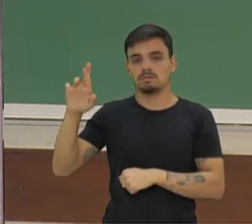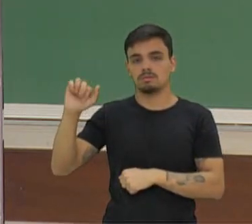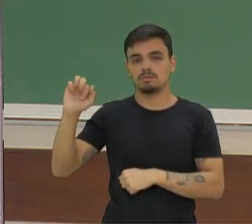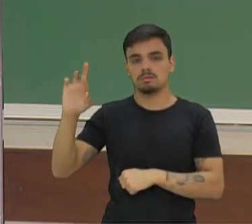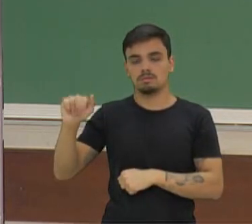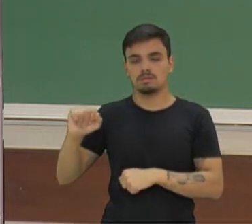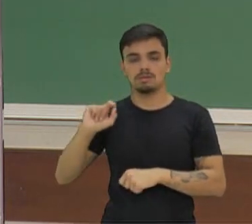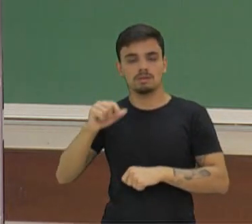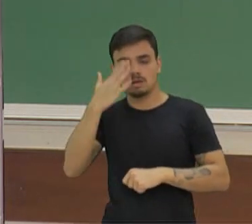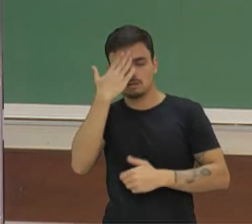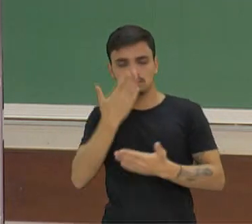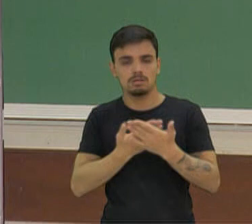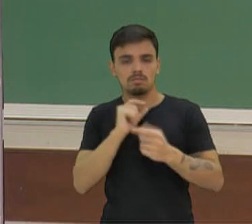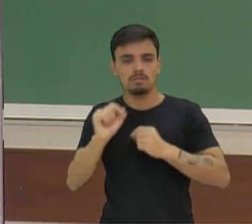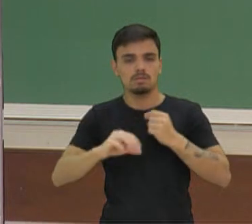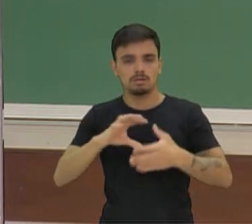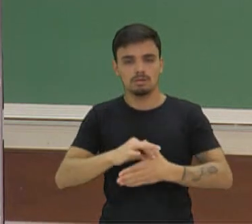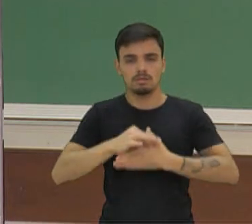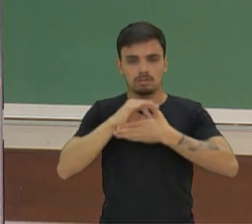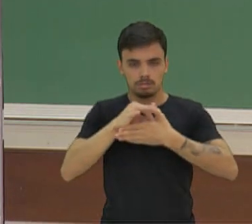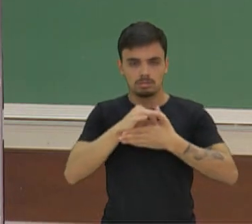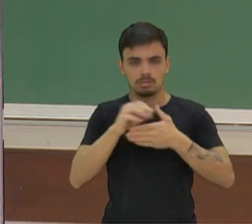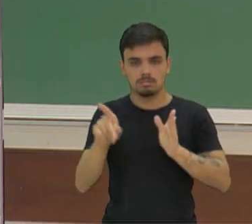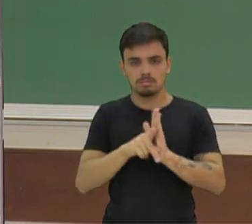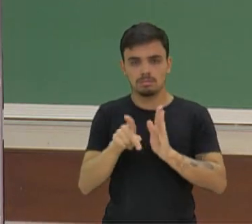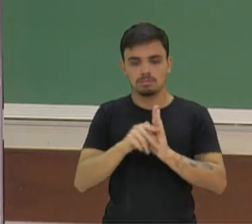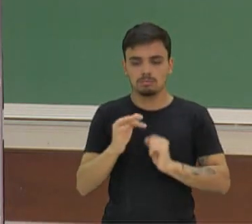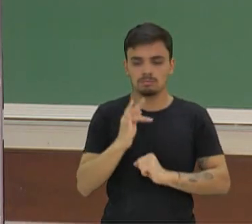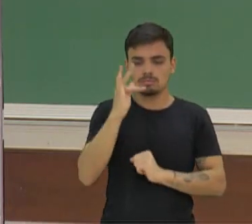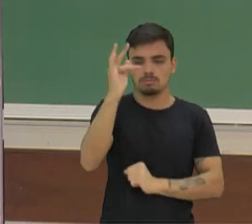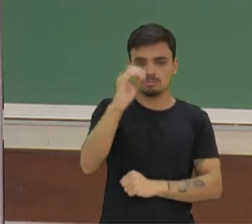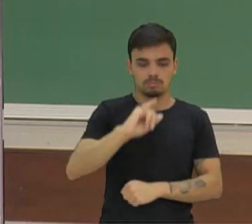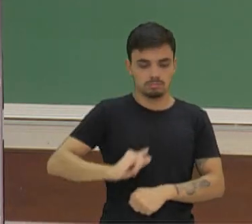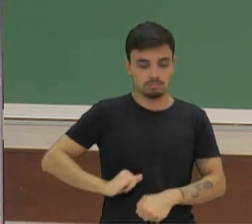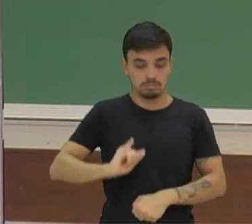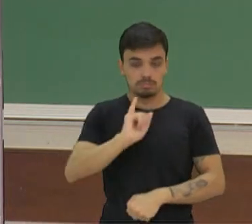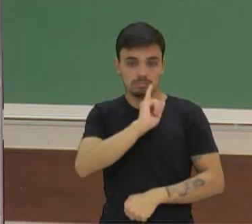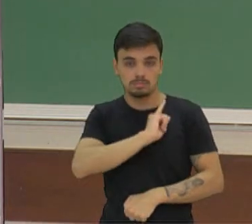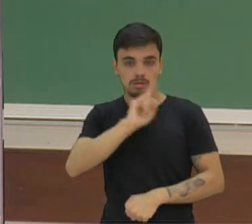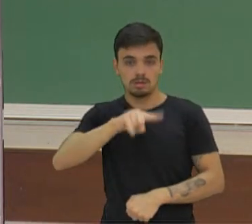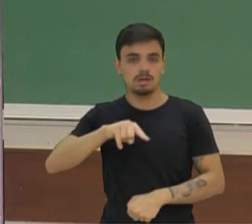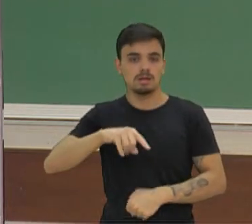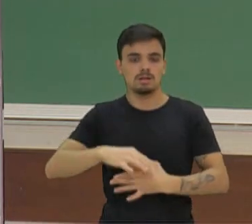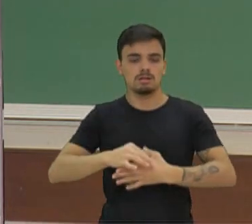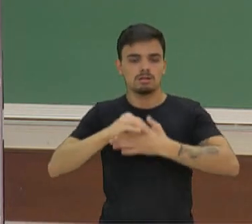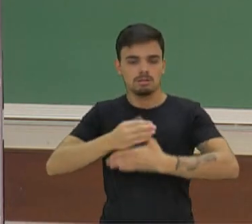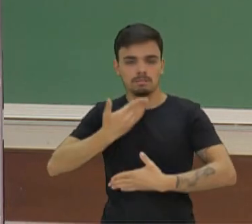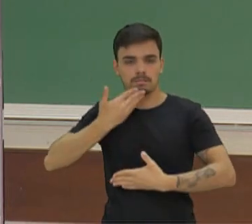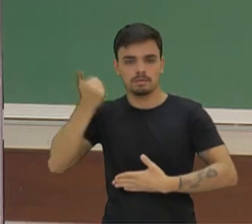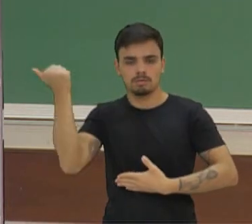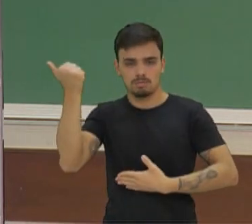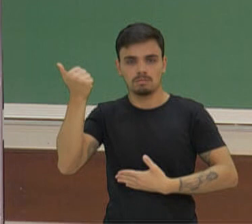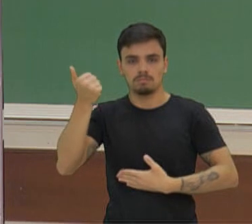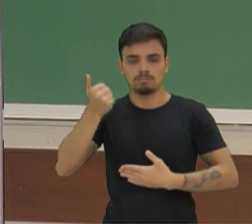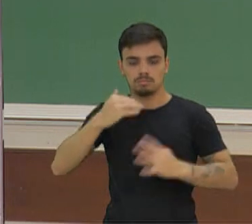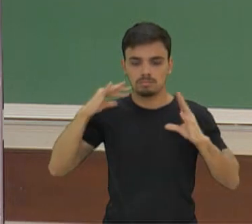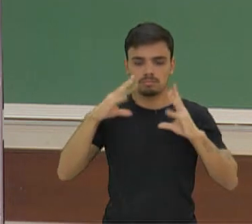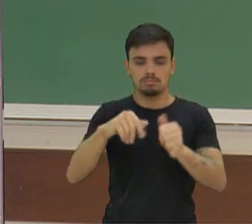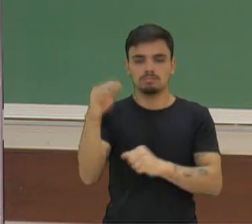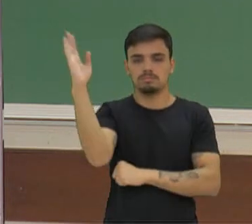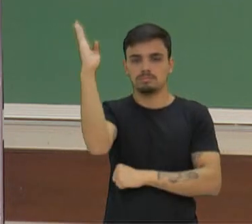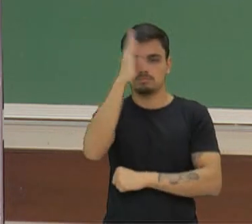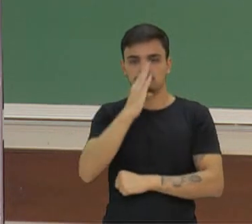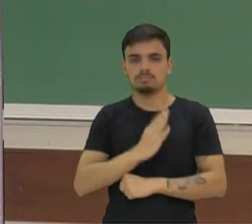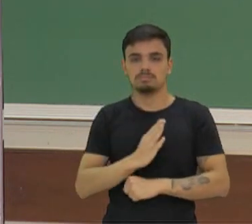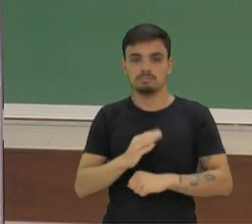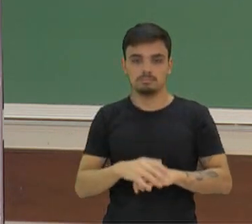a liderança do futuro imperador seria uma liderança melhor, mais positiva para todo o país.